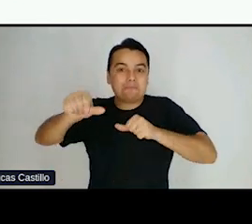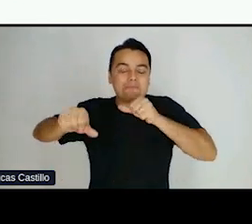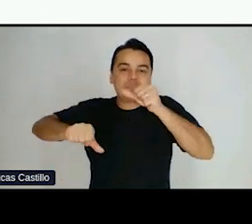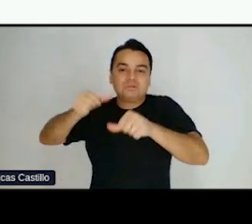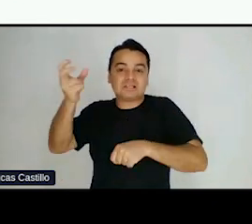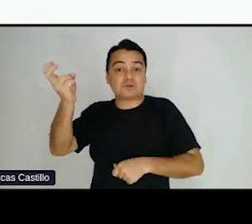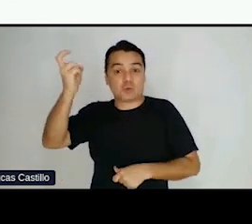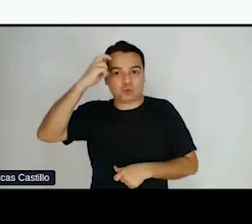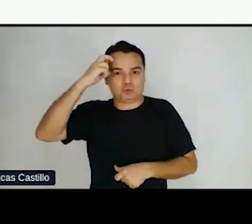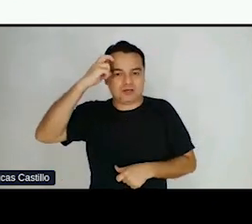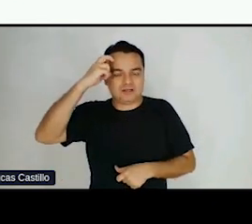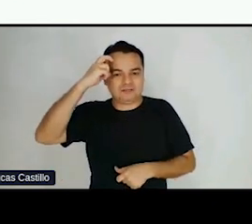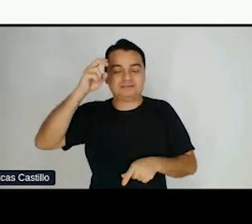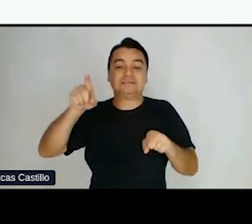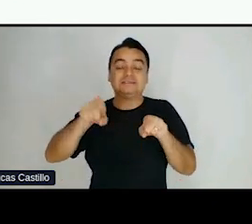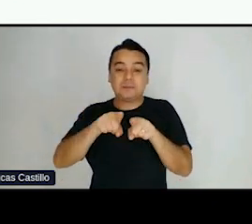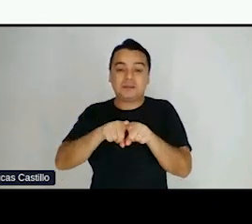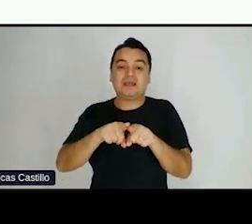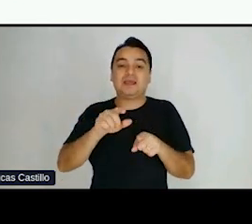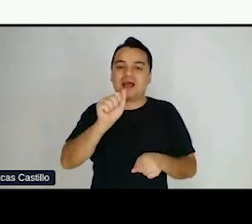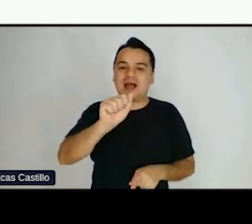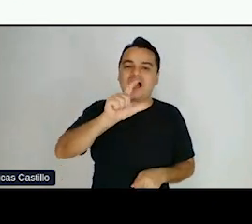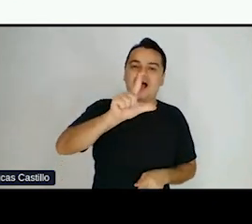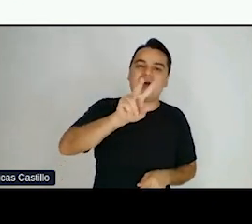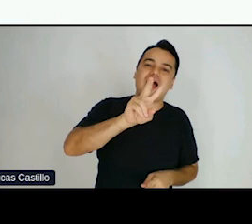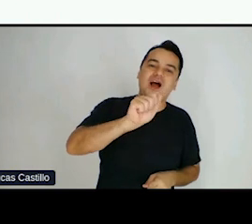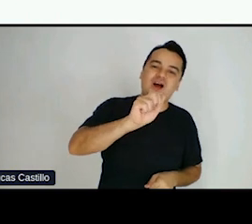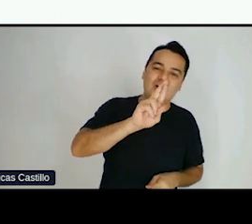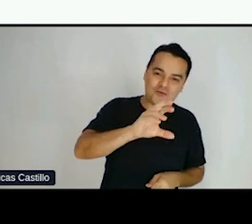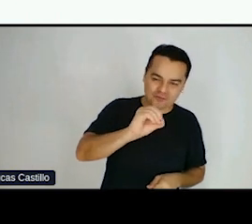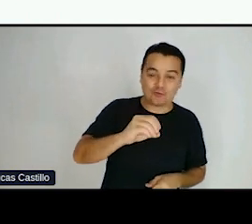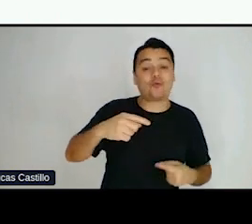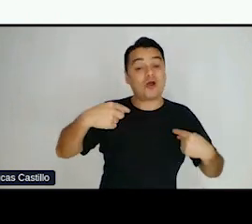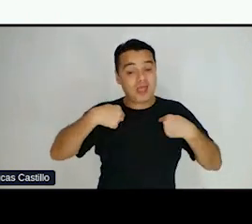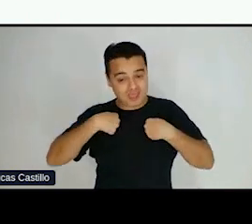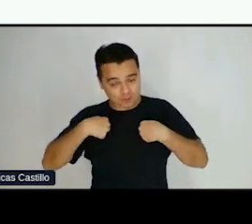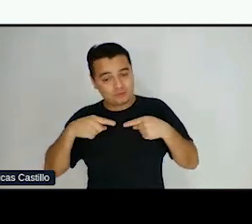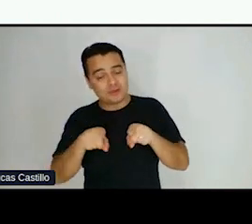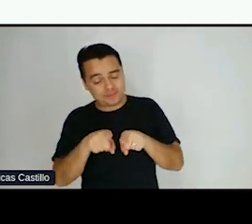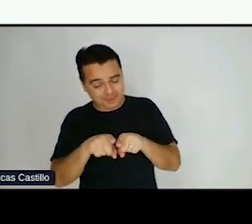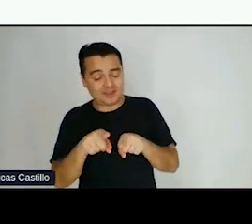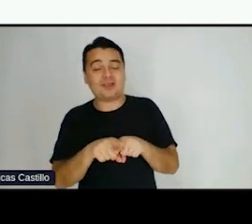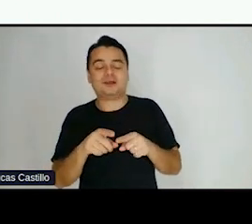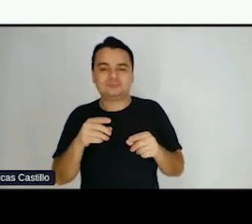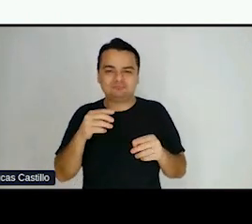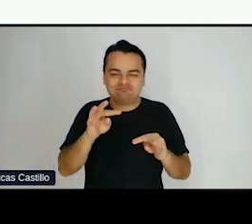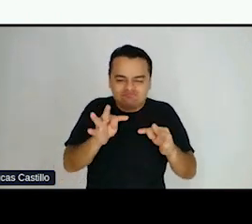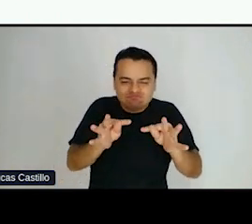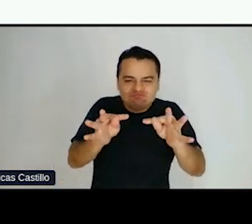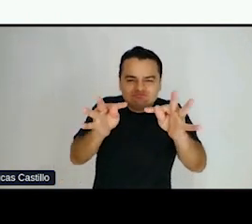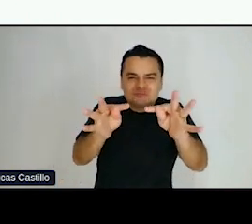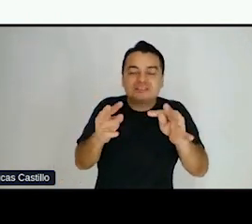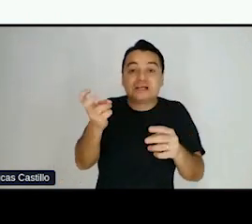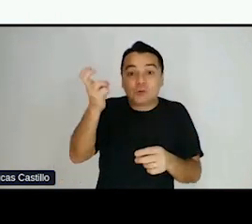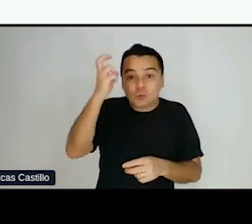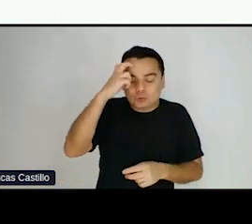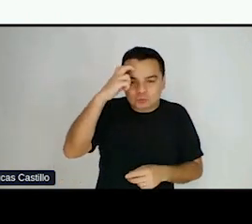cultural. E o Álvaro e eu estamos acompanhando e vendo a diferença na cultura do Serasa.